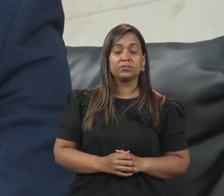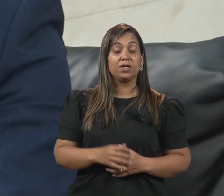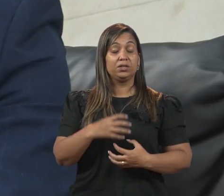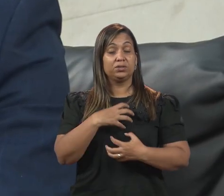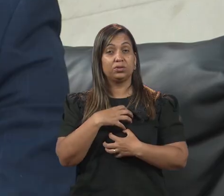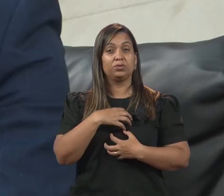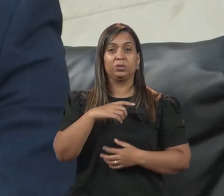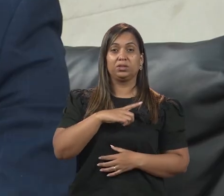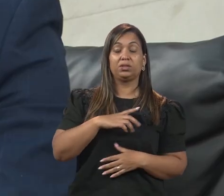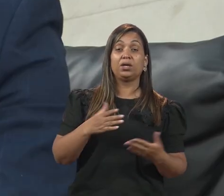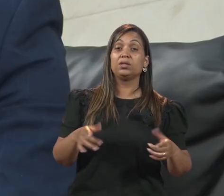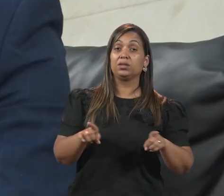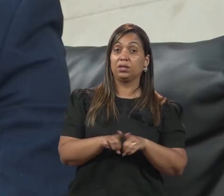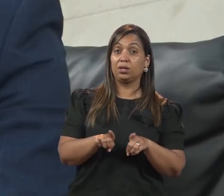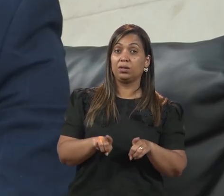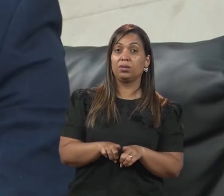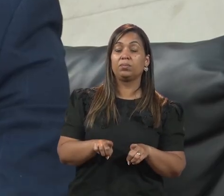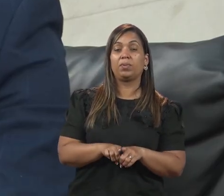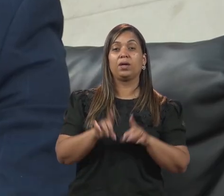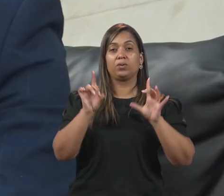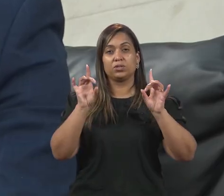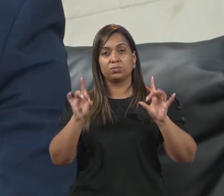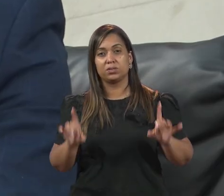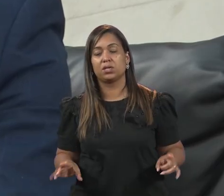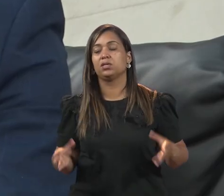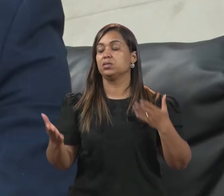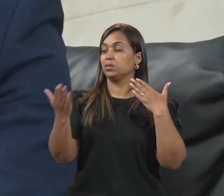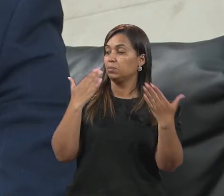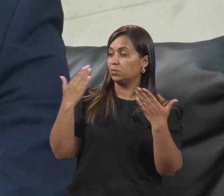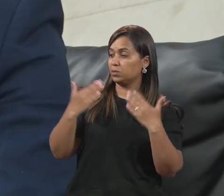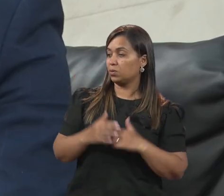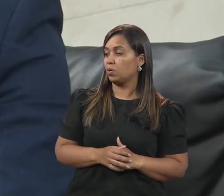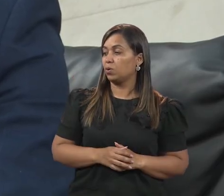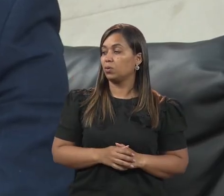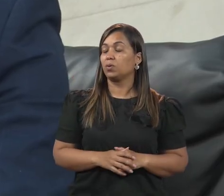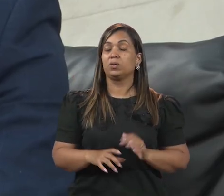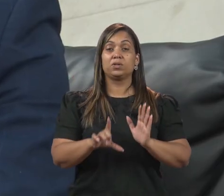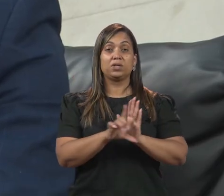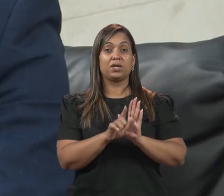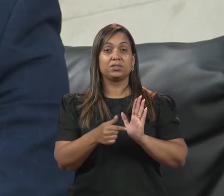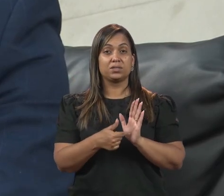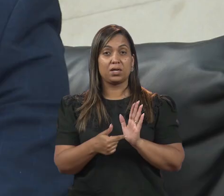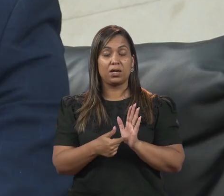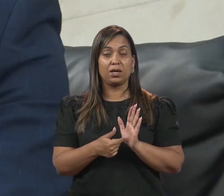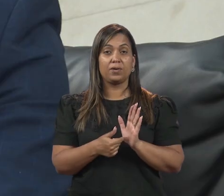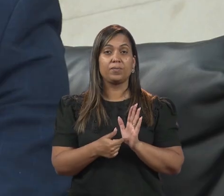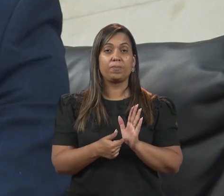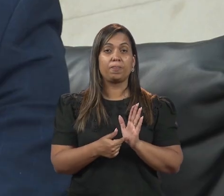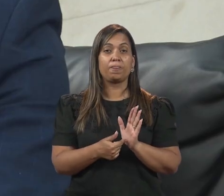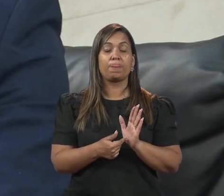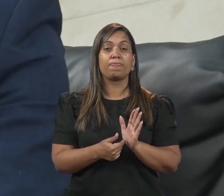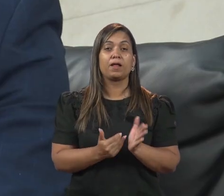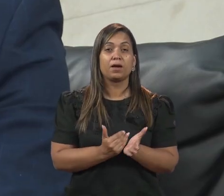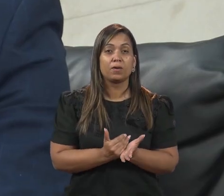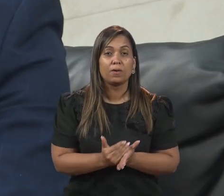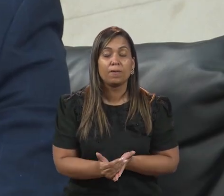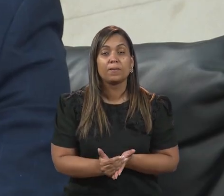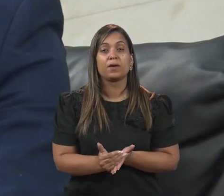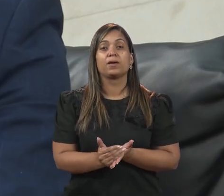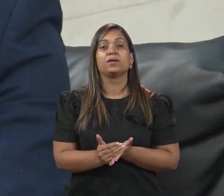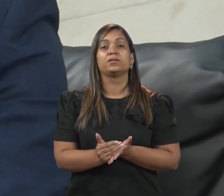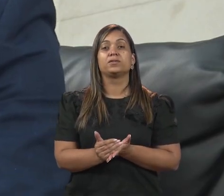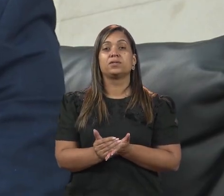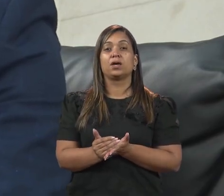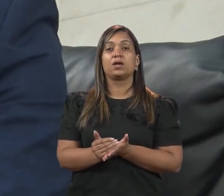encontram. Também contamos com especialistas, com psicólogos, e essa lei ela entra em ação exatamente